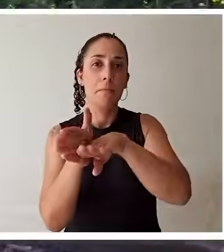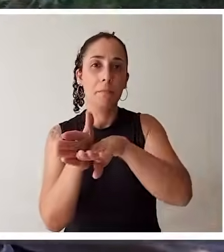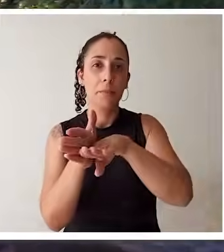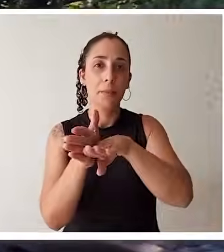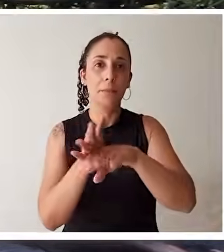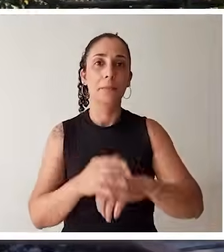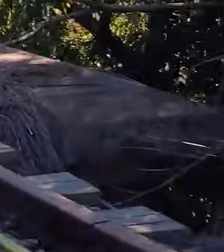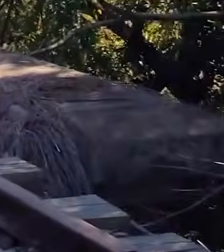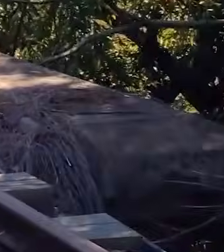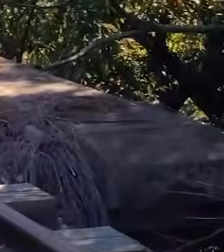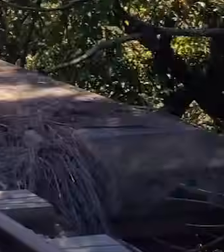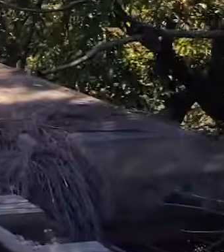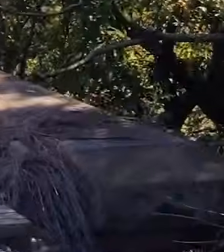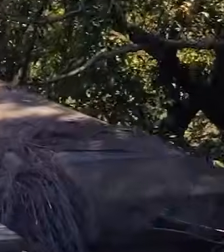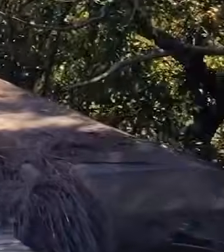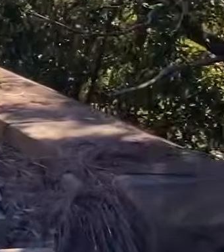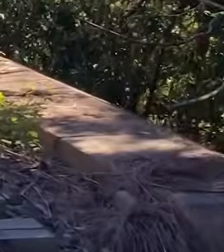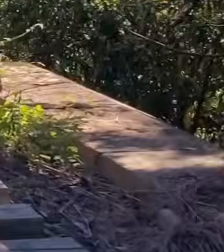ponte ferroviária.